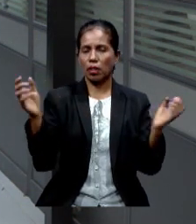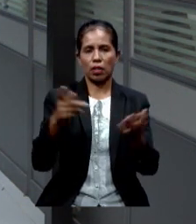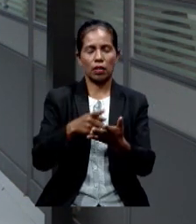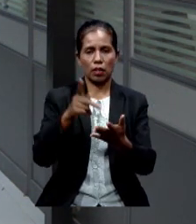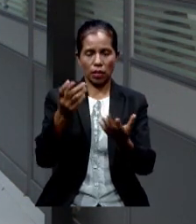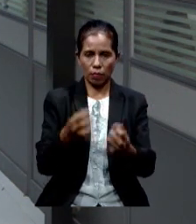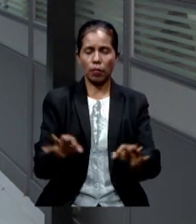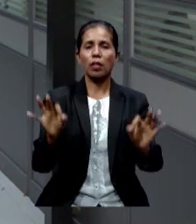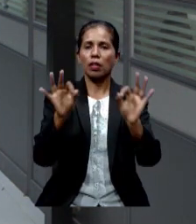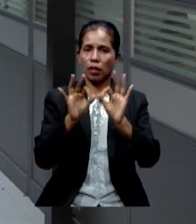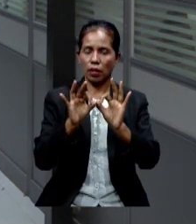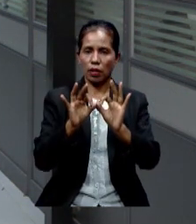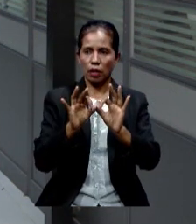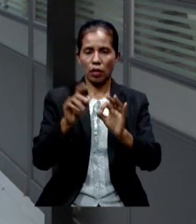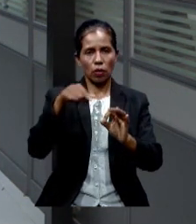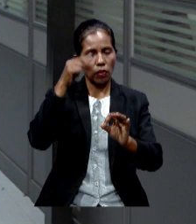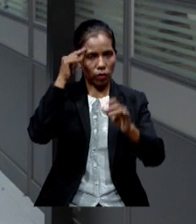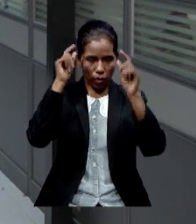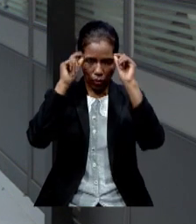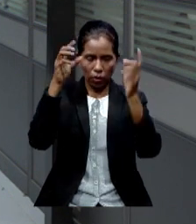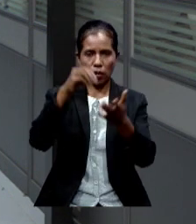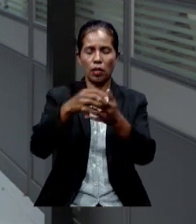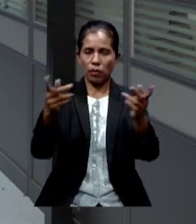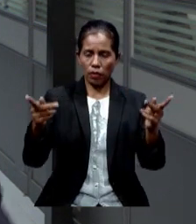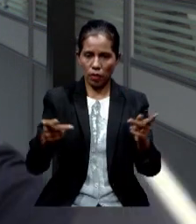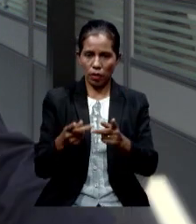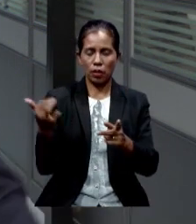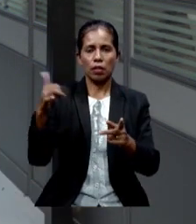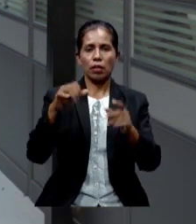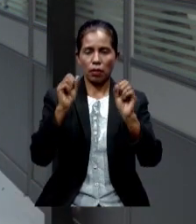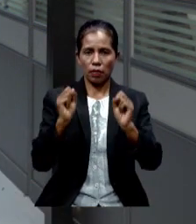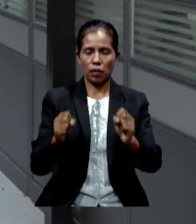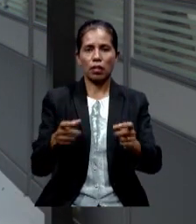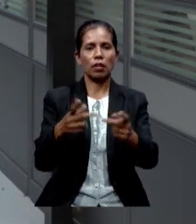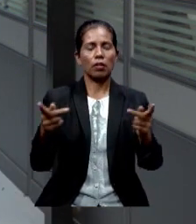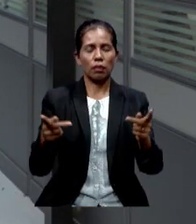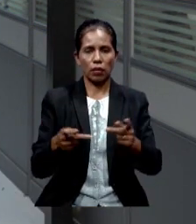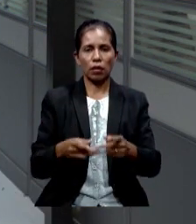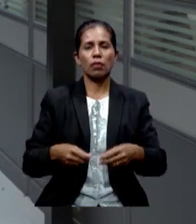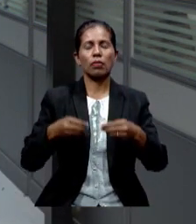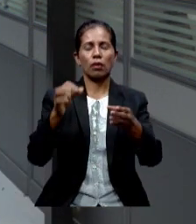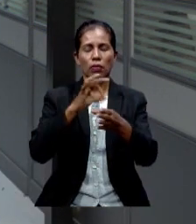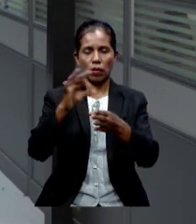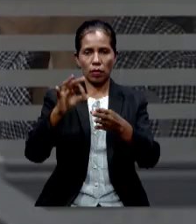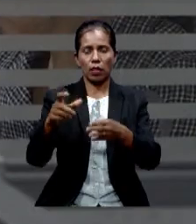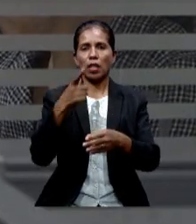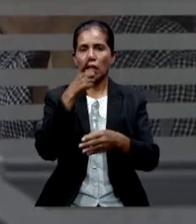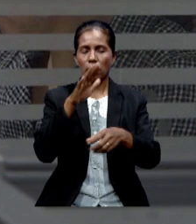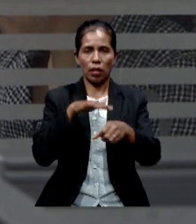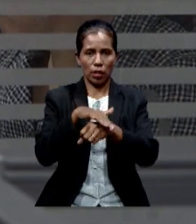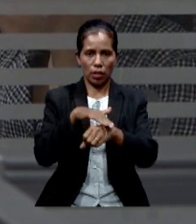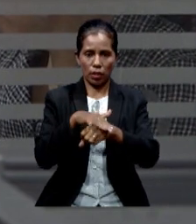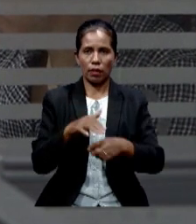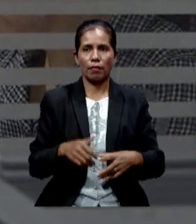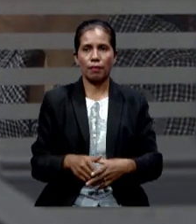é importante para o governo Timor-Leste criar condições para ter bela cidade e a fatem para ter bela formação de língua inglesa, vai ser. Ter